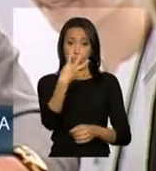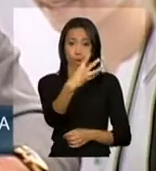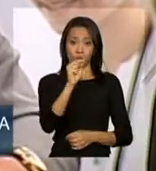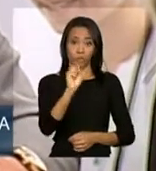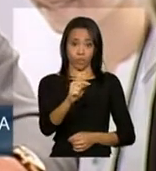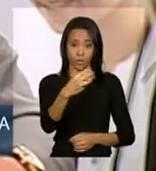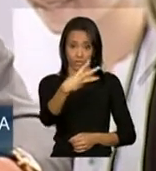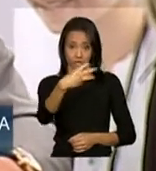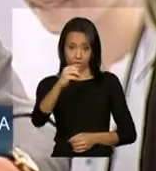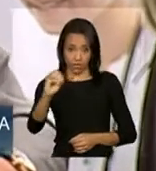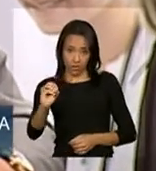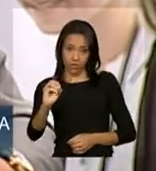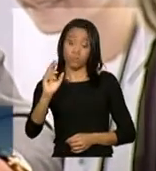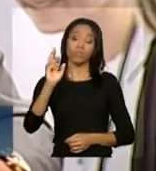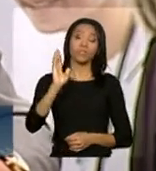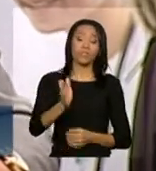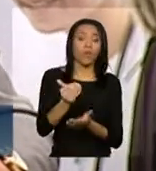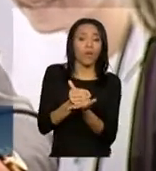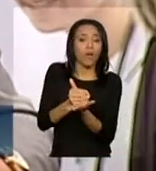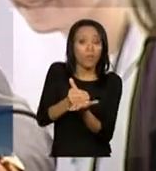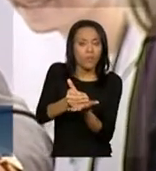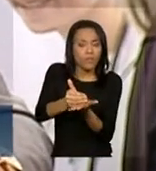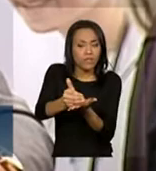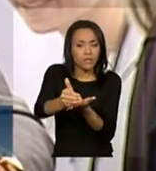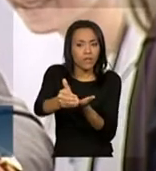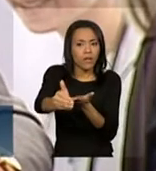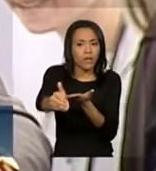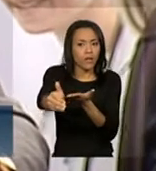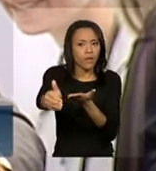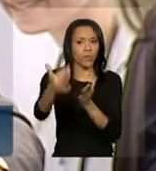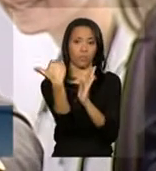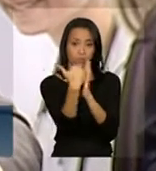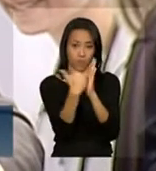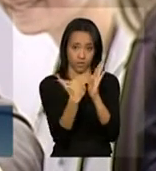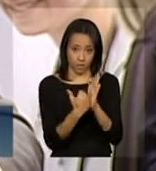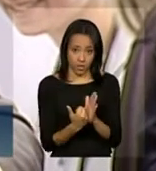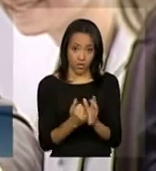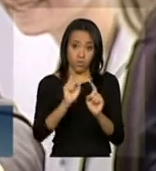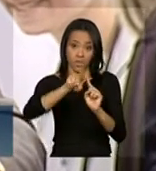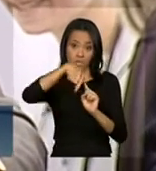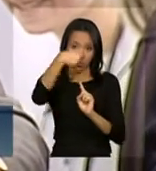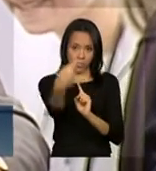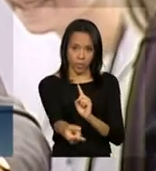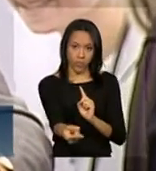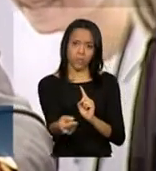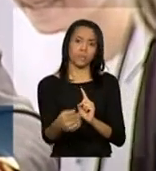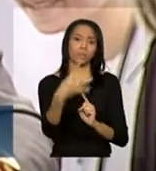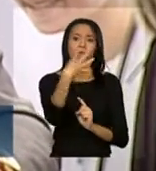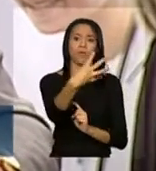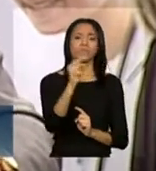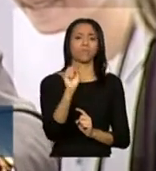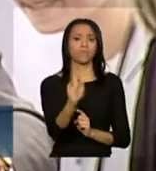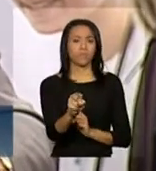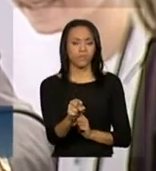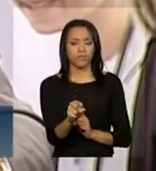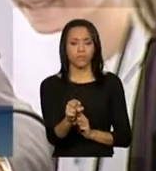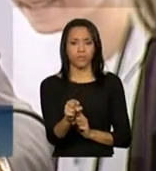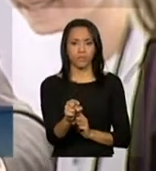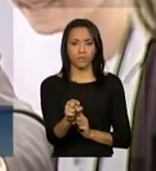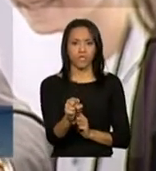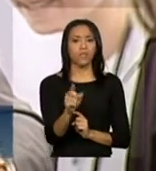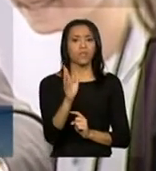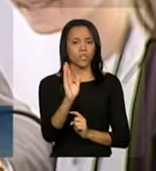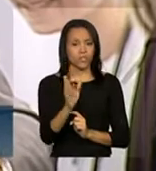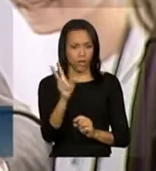4300 que começaram a o programa depois uma uma um 4000 que foram eh